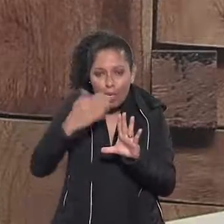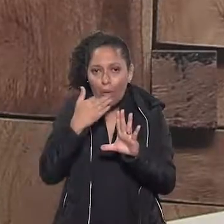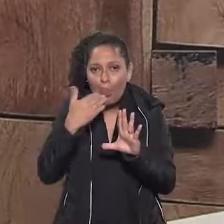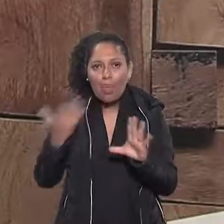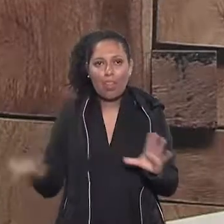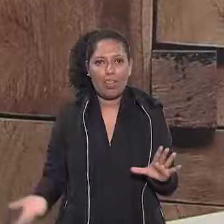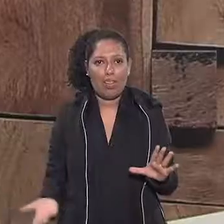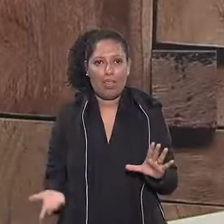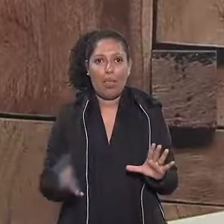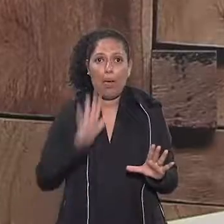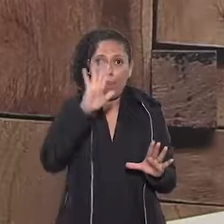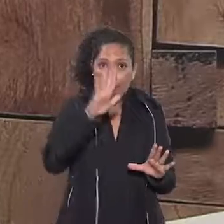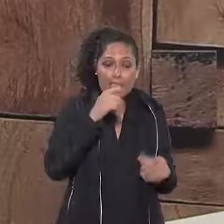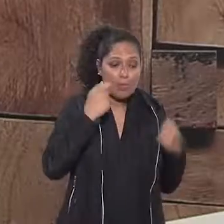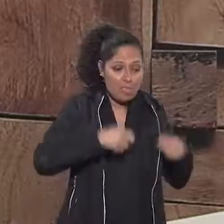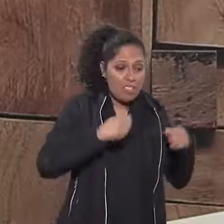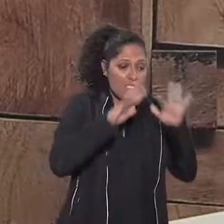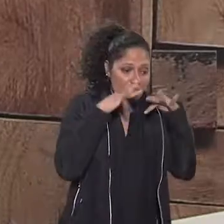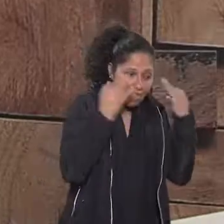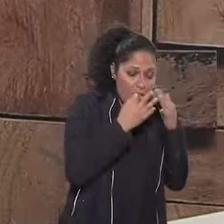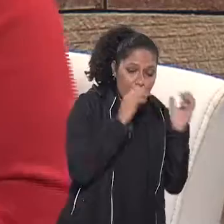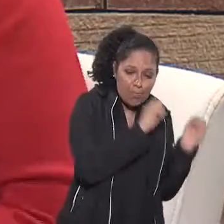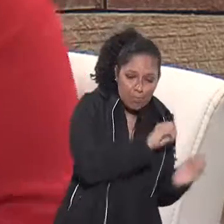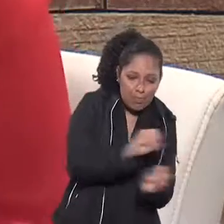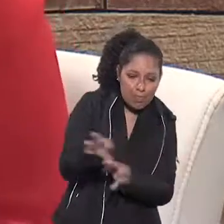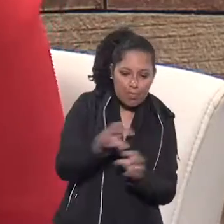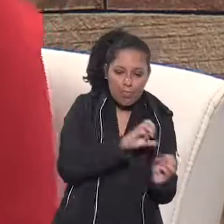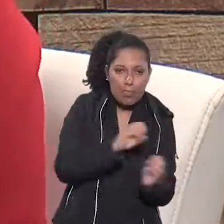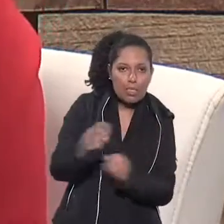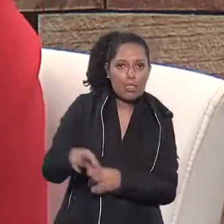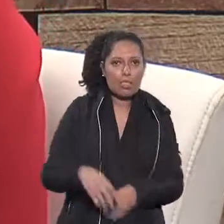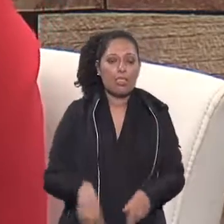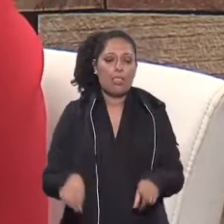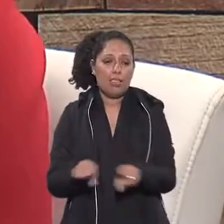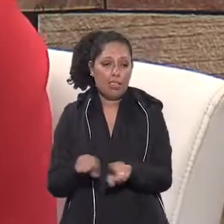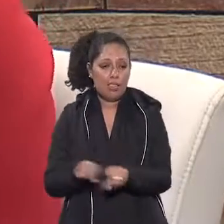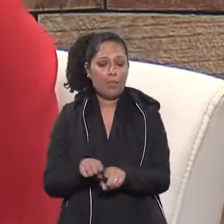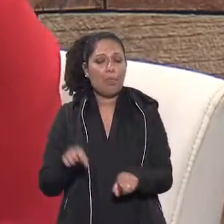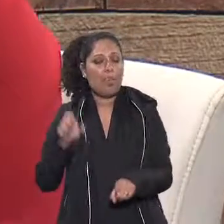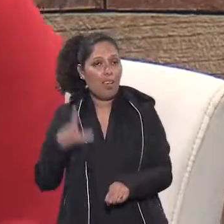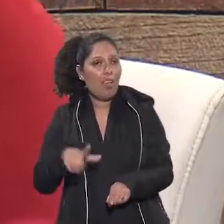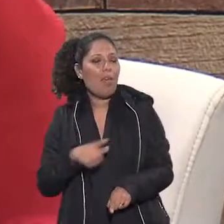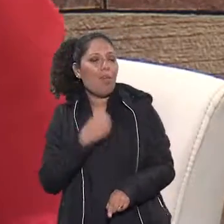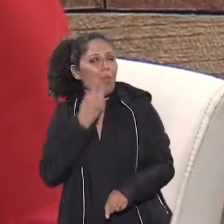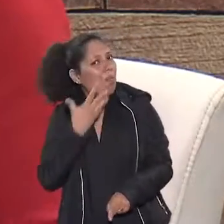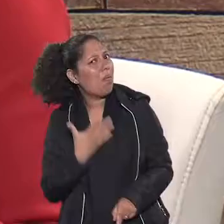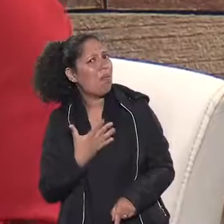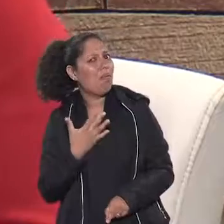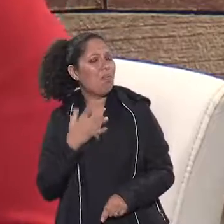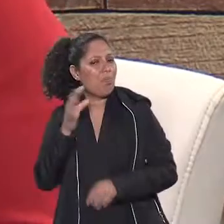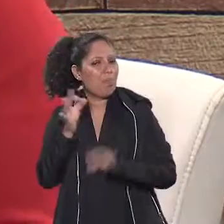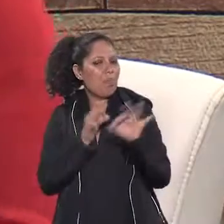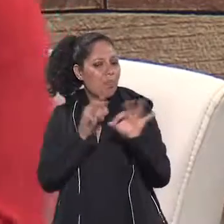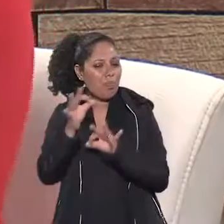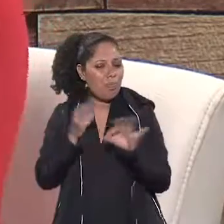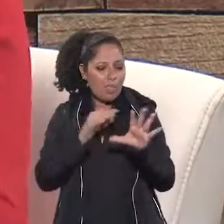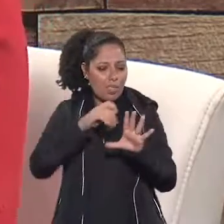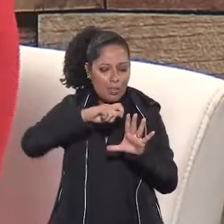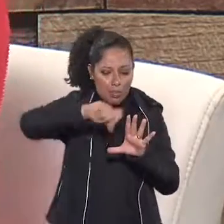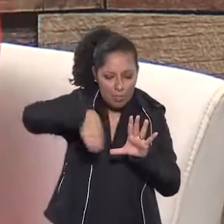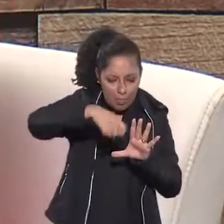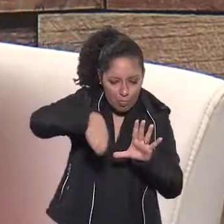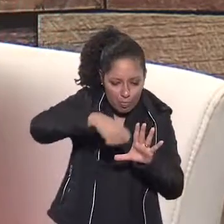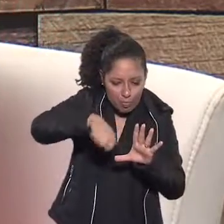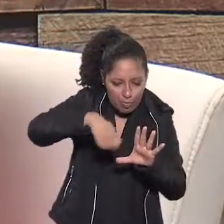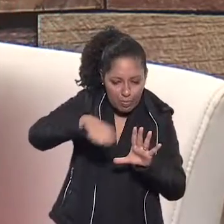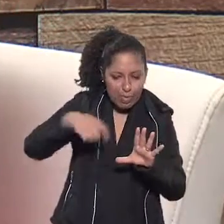deve ser ensinada e praticada por toda a família. E porque acaba sendo um hábito prazeroso também, né? Quando você se